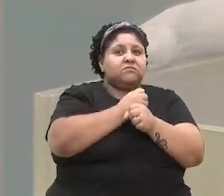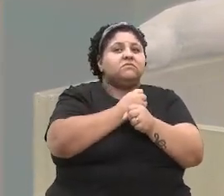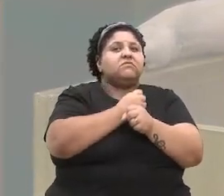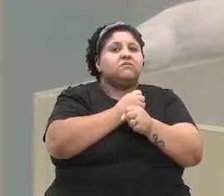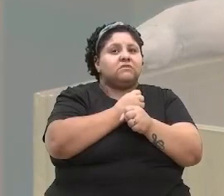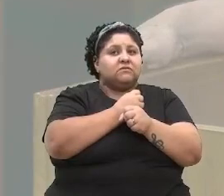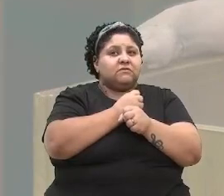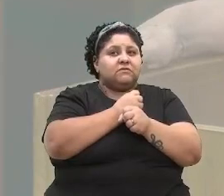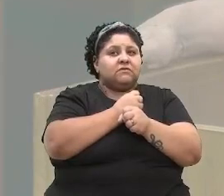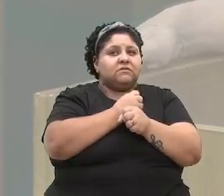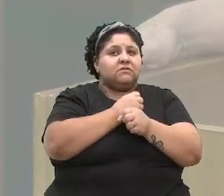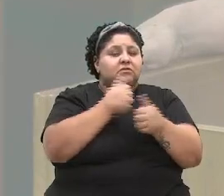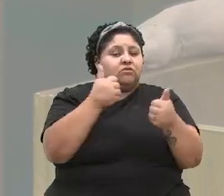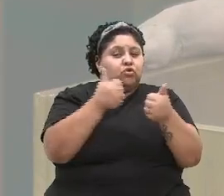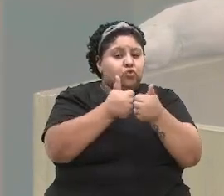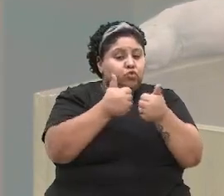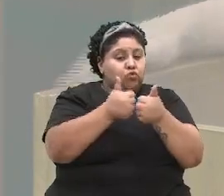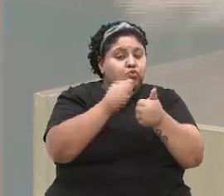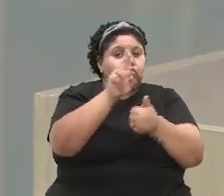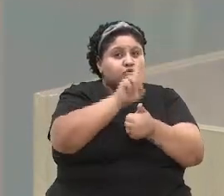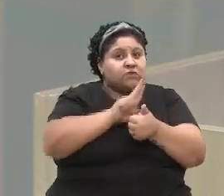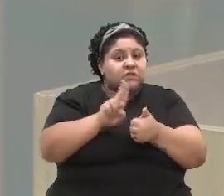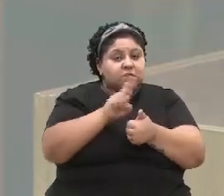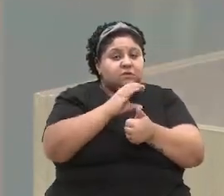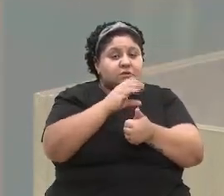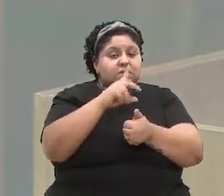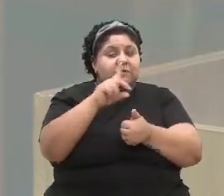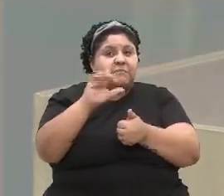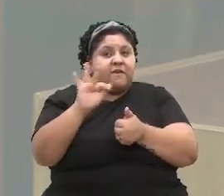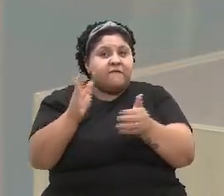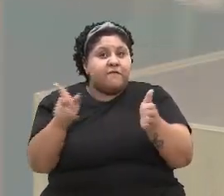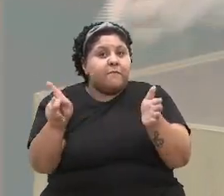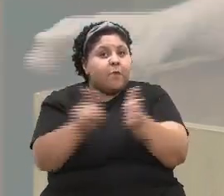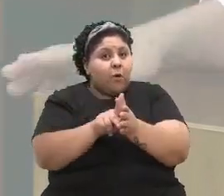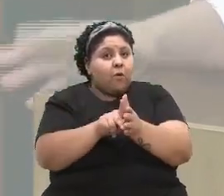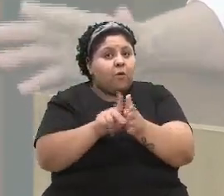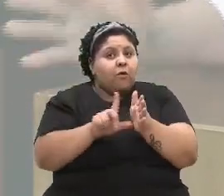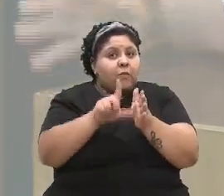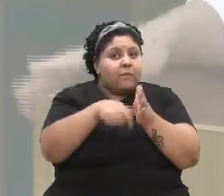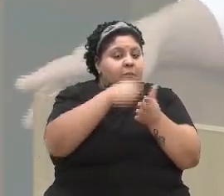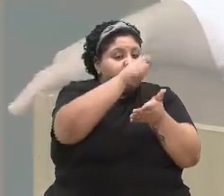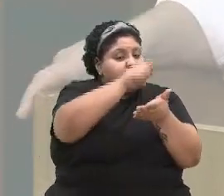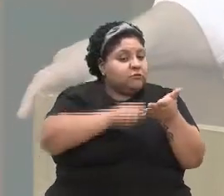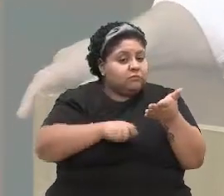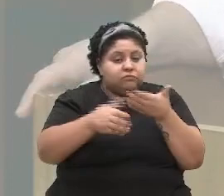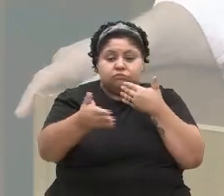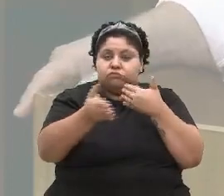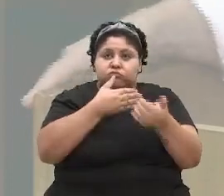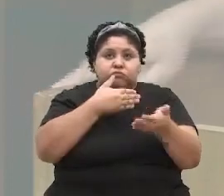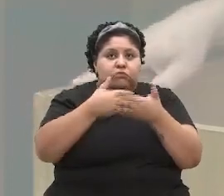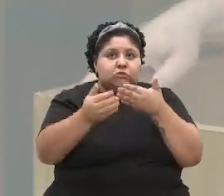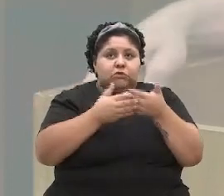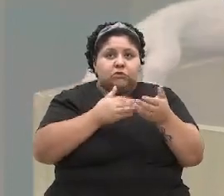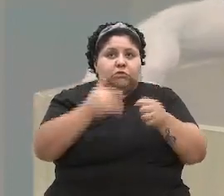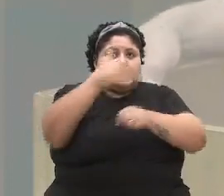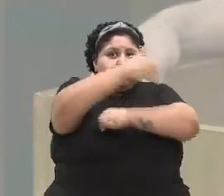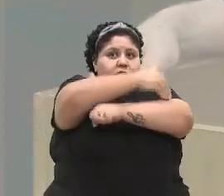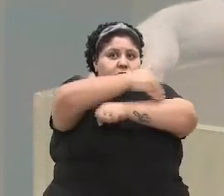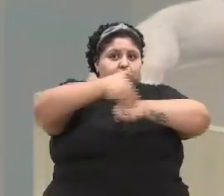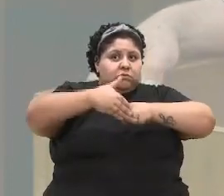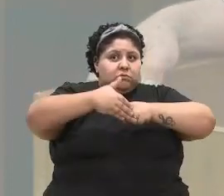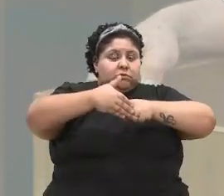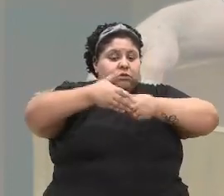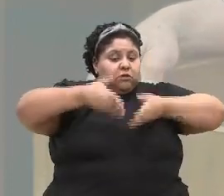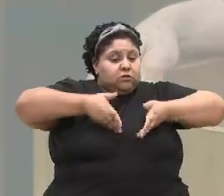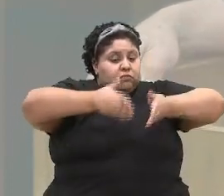seu CPF, da idoneidade de quem depois assina qualquer metro de asfalto que vai ser colocado nas ruas.